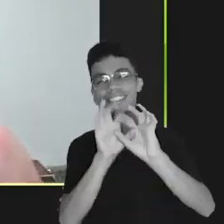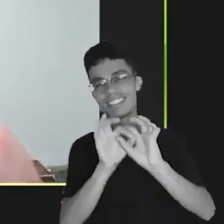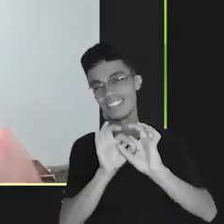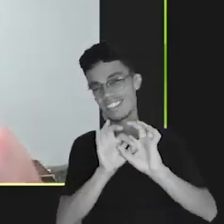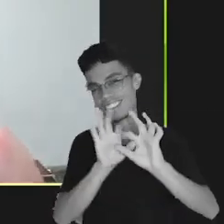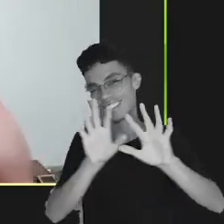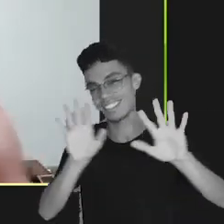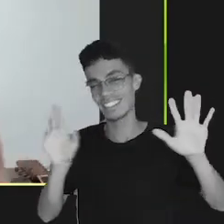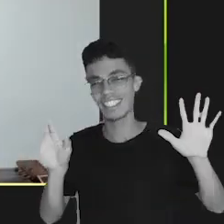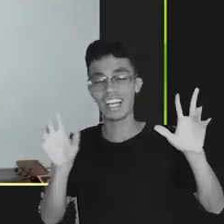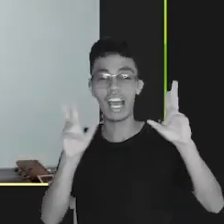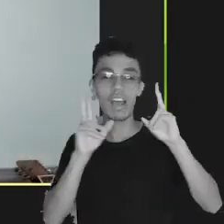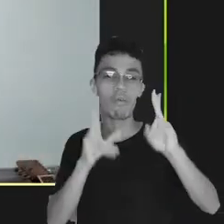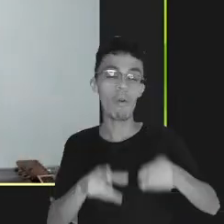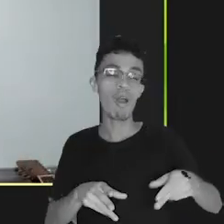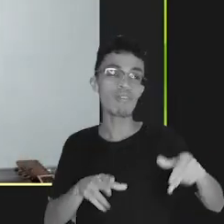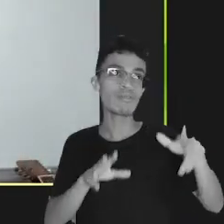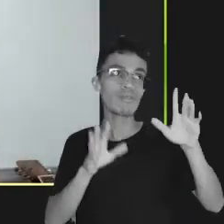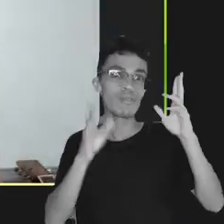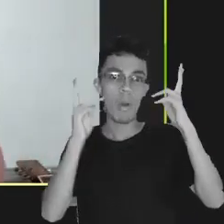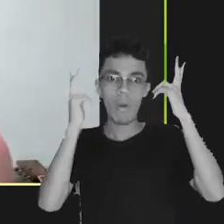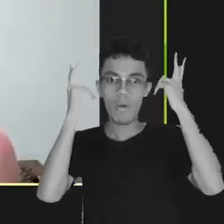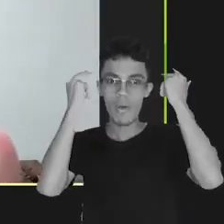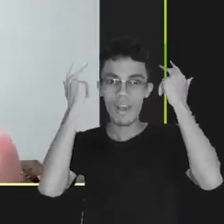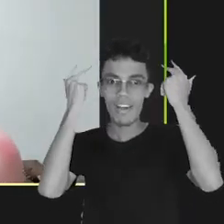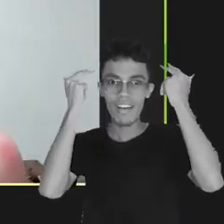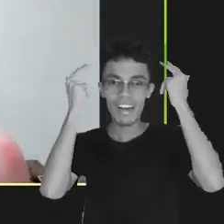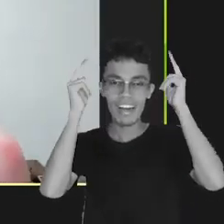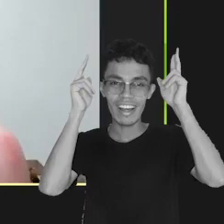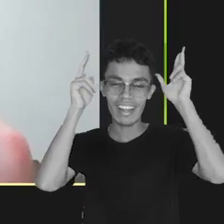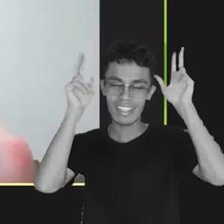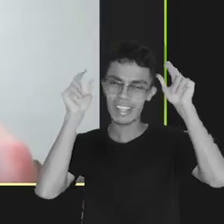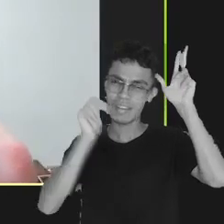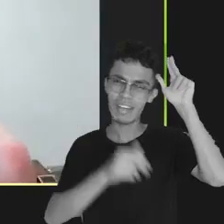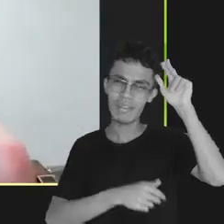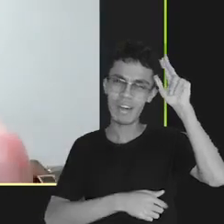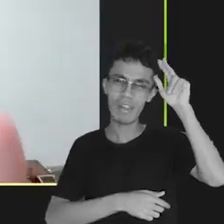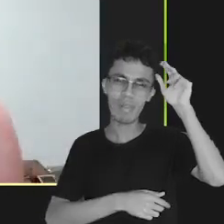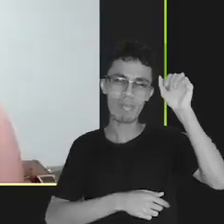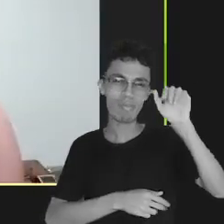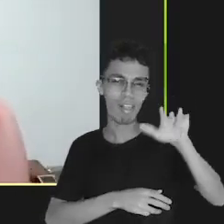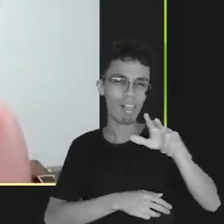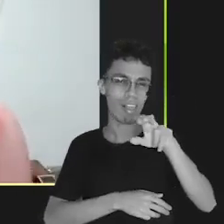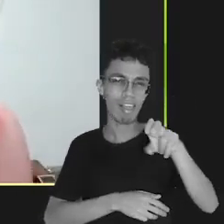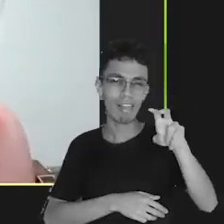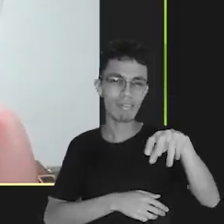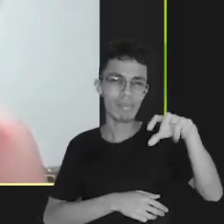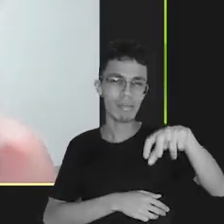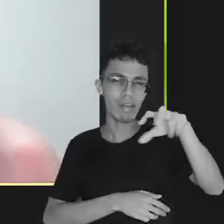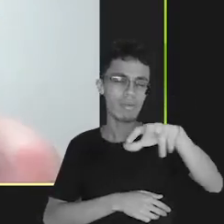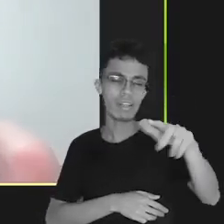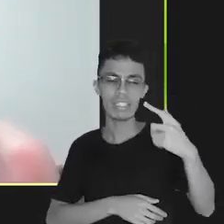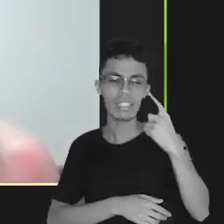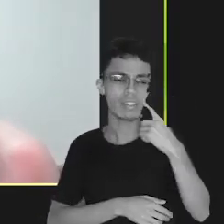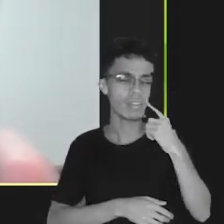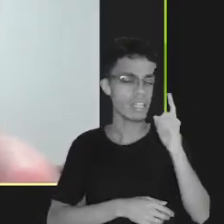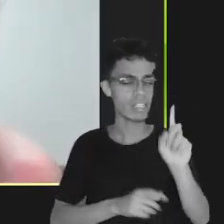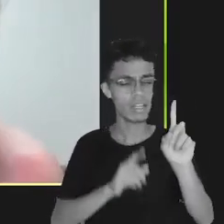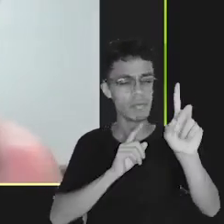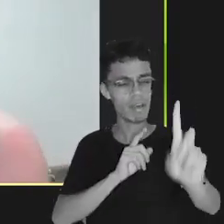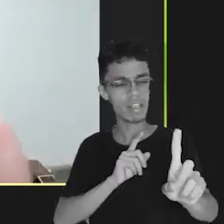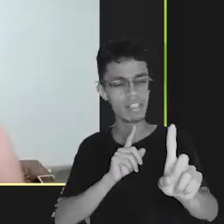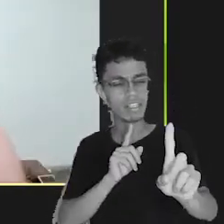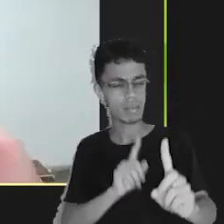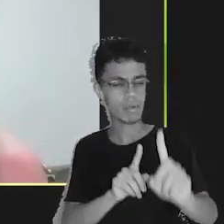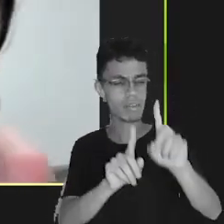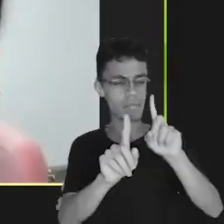espaçado, como um cavalo de salto. Mas se o procurardes, não está onde deveria. Pela direção do passo, estaria em frente. E, de